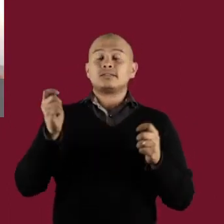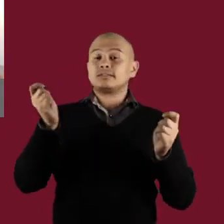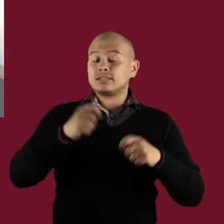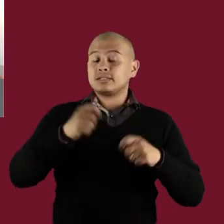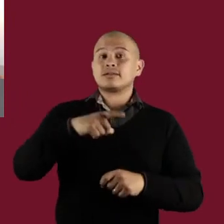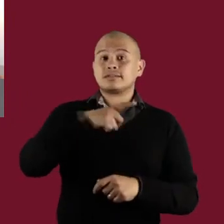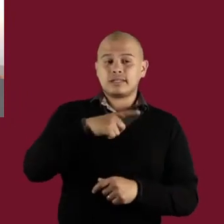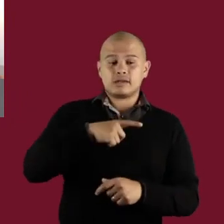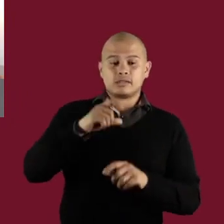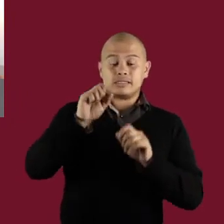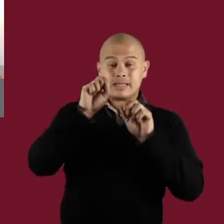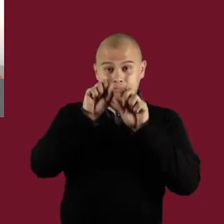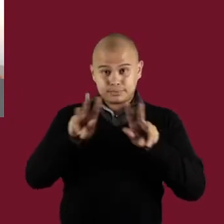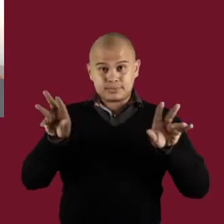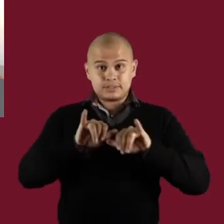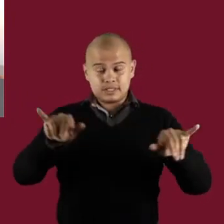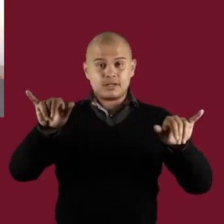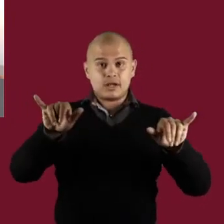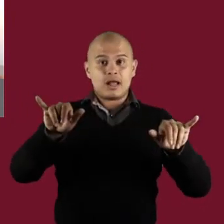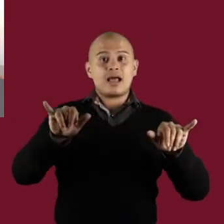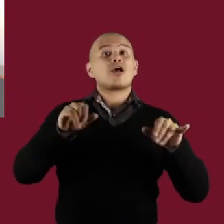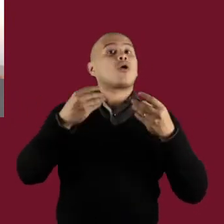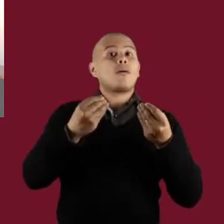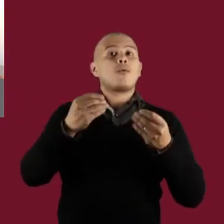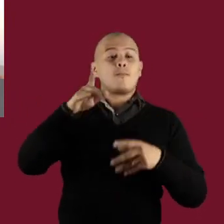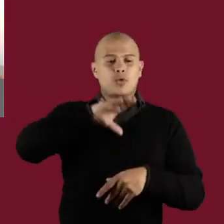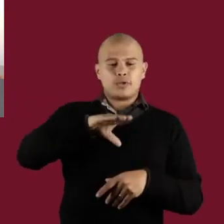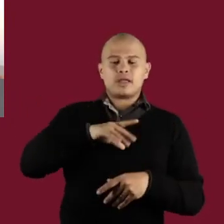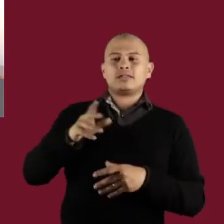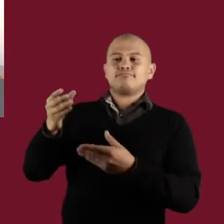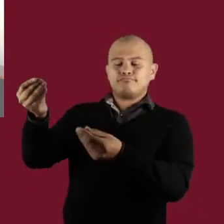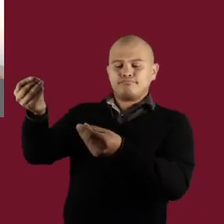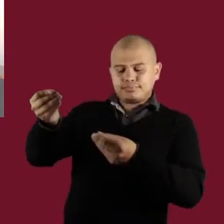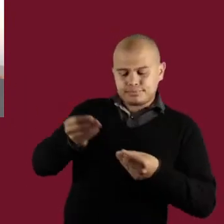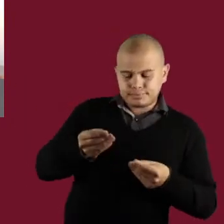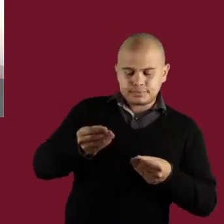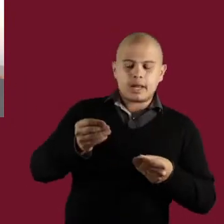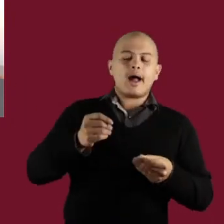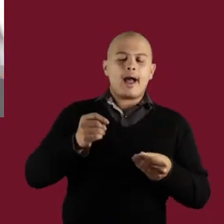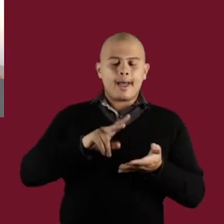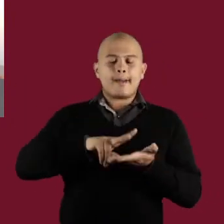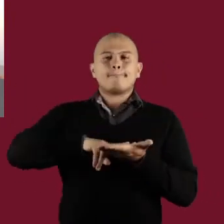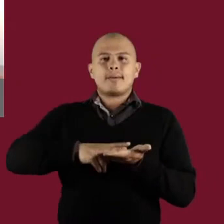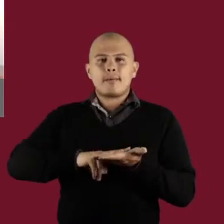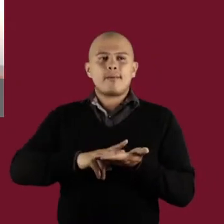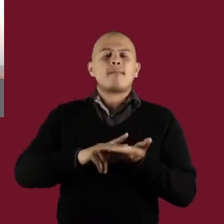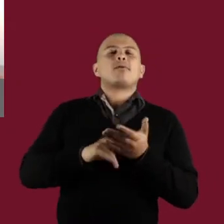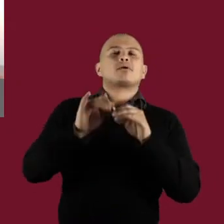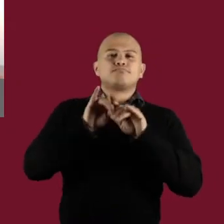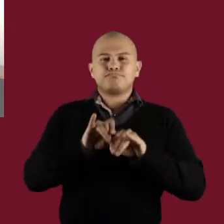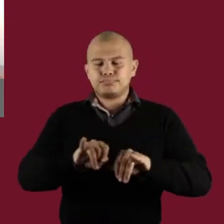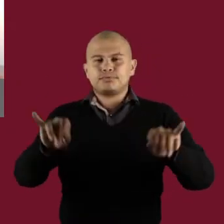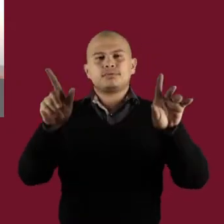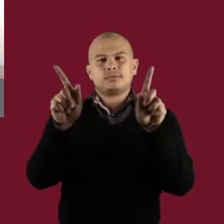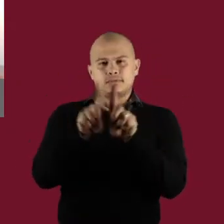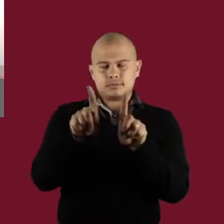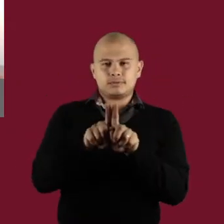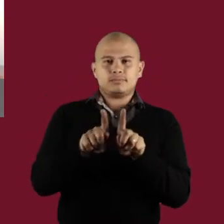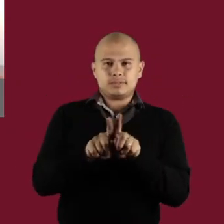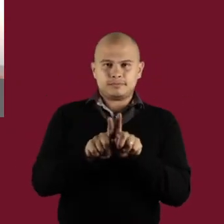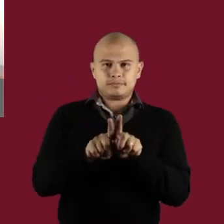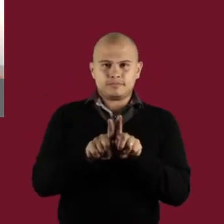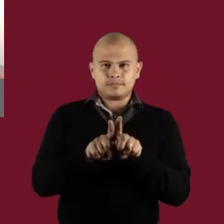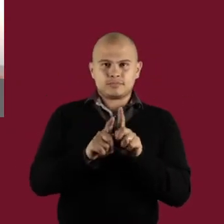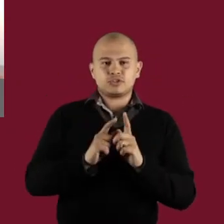News, a gente recebe as notícias na língua portuguesa, mas que são notícias centrais, digamos, que vêm de uma